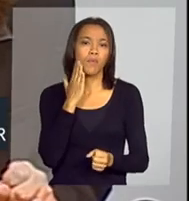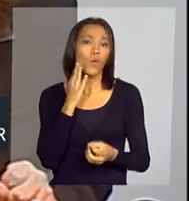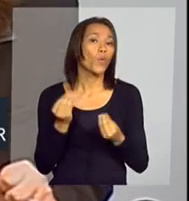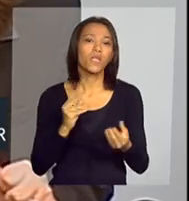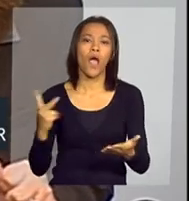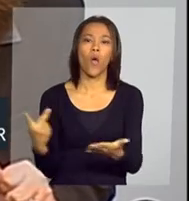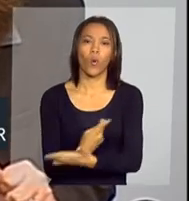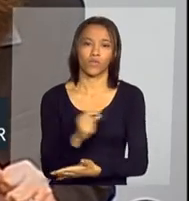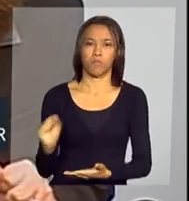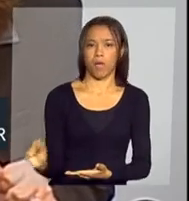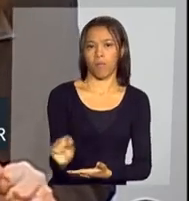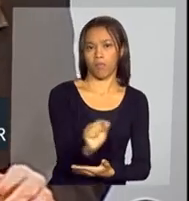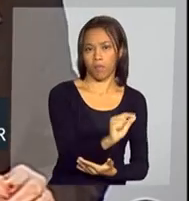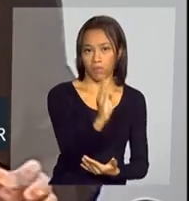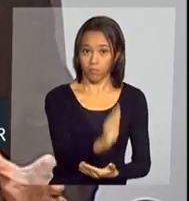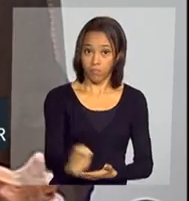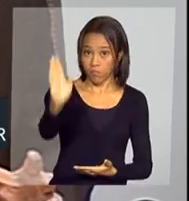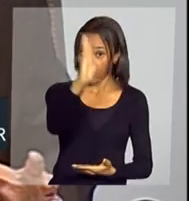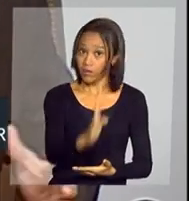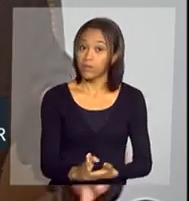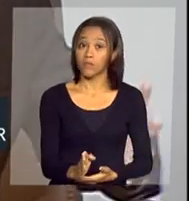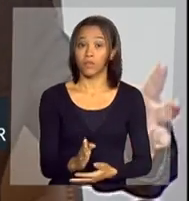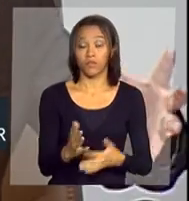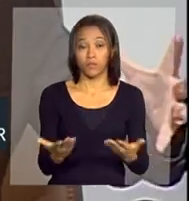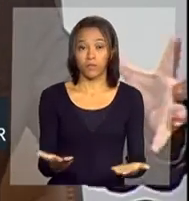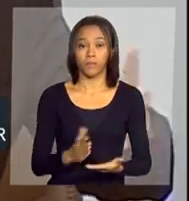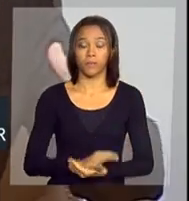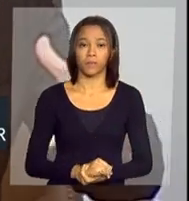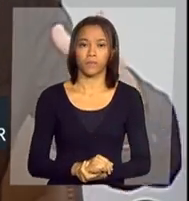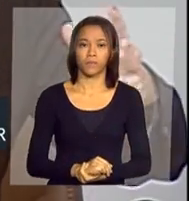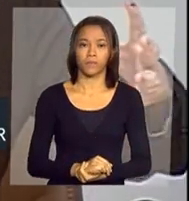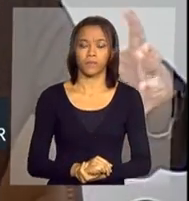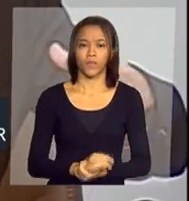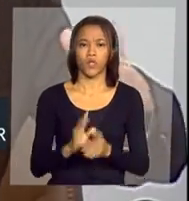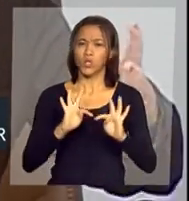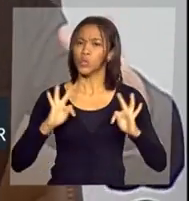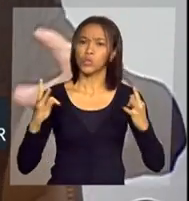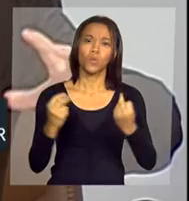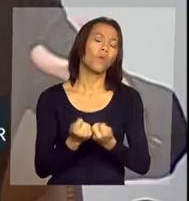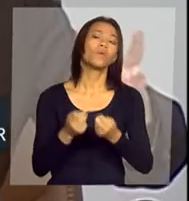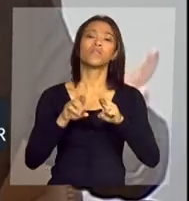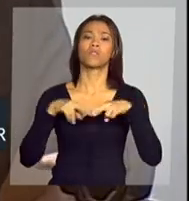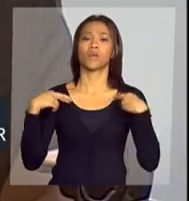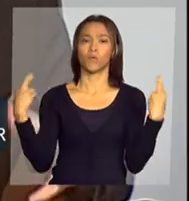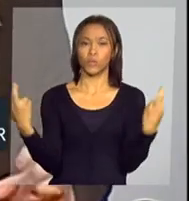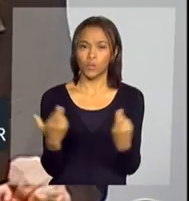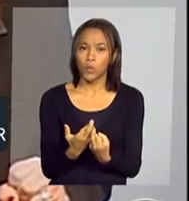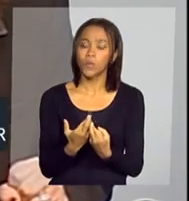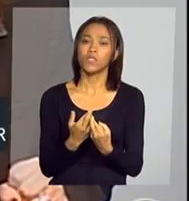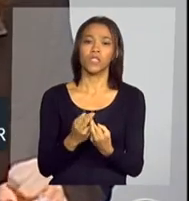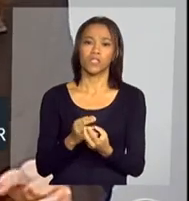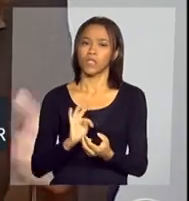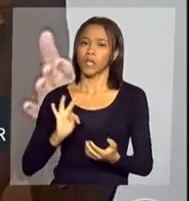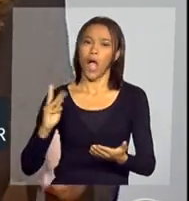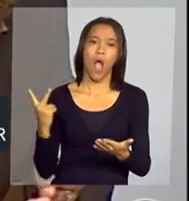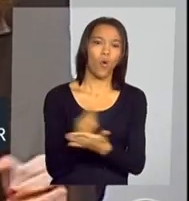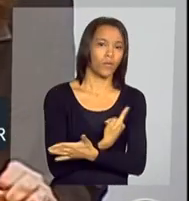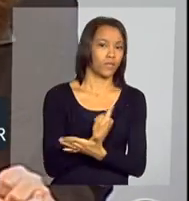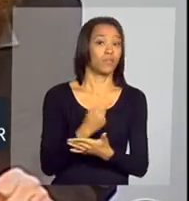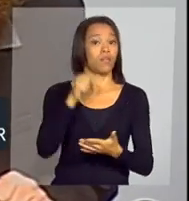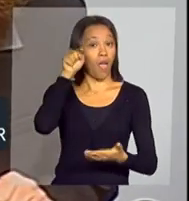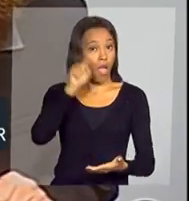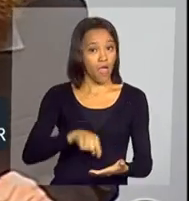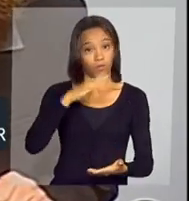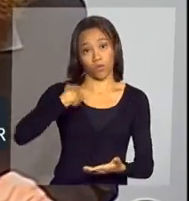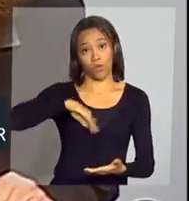sua agenda de trabalho então é toda a reunião de todas essas demandas é a